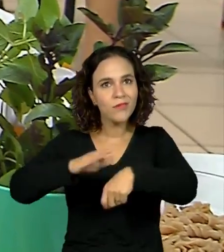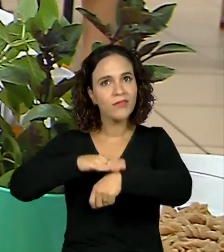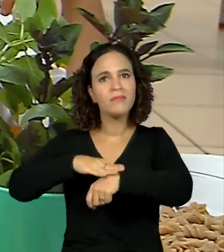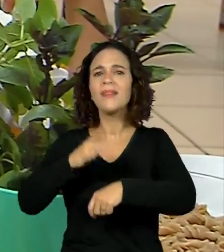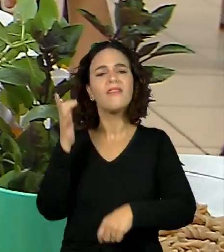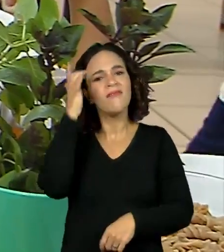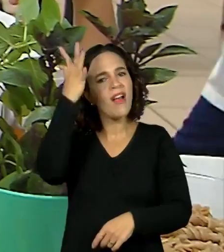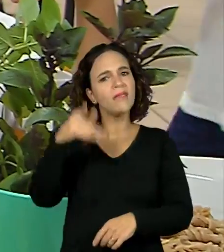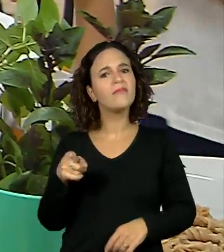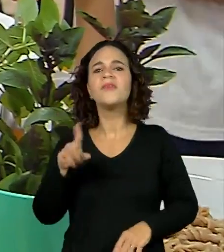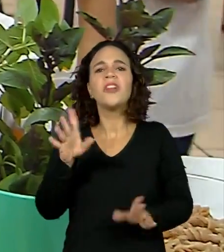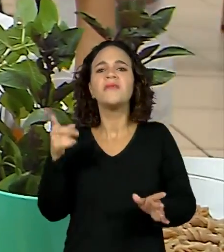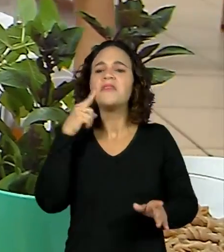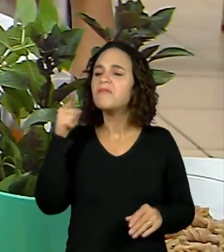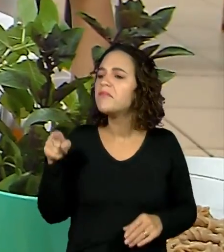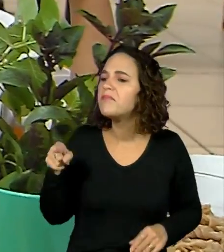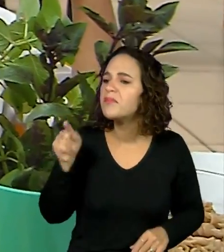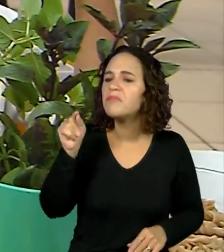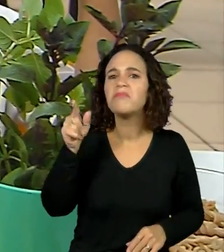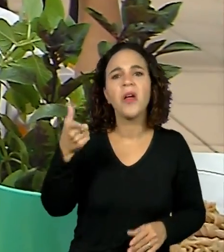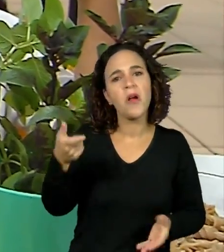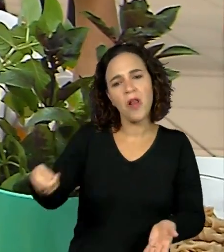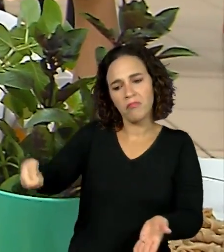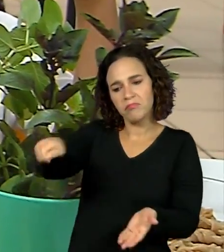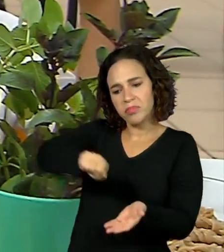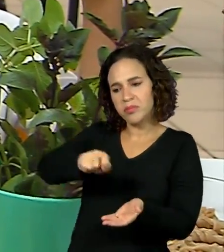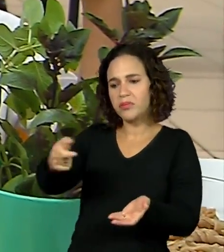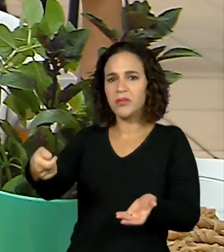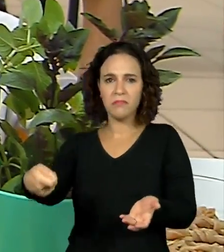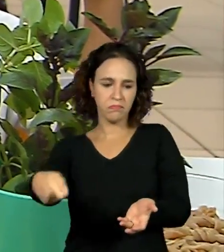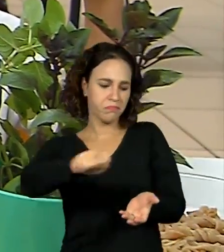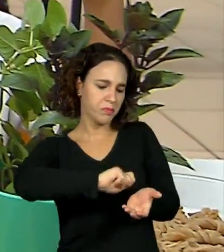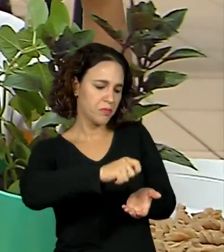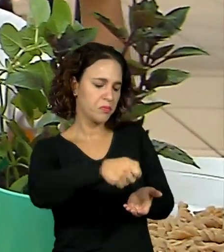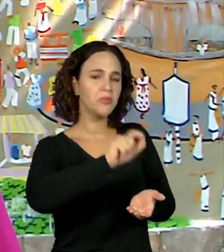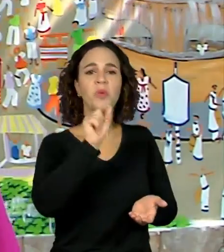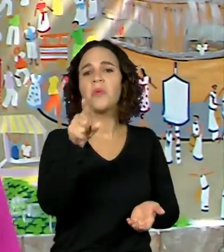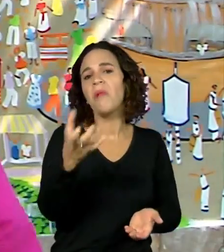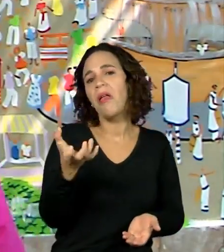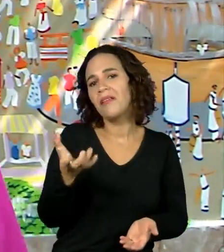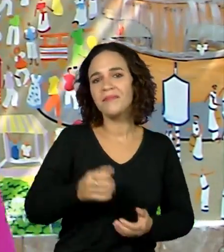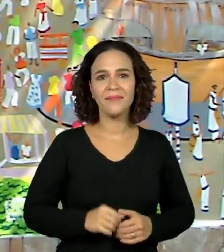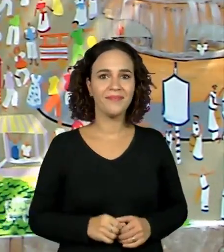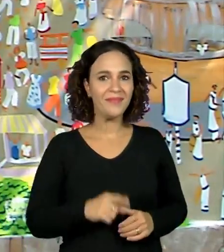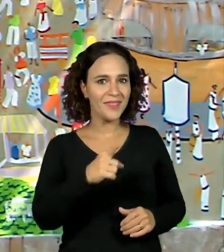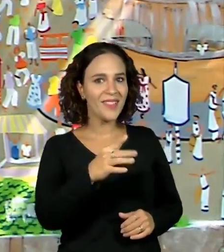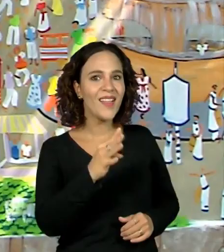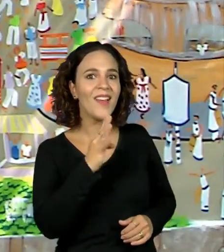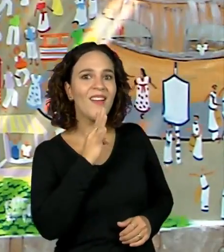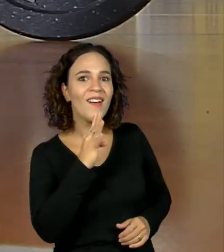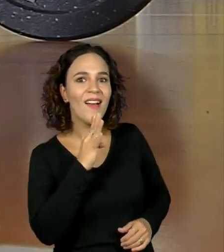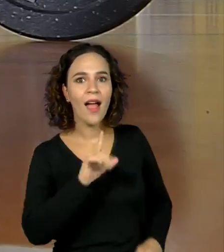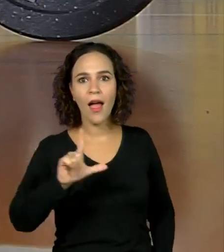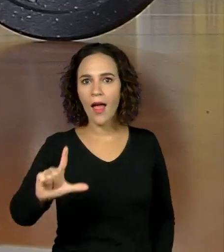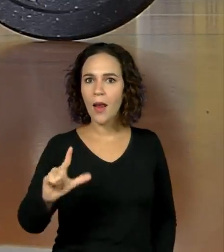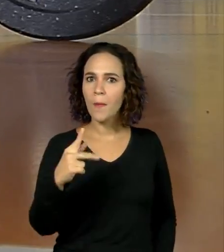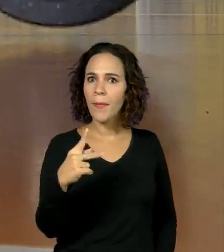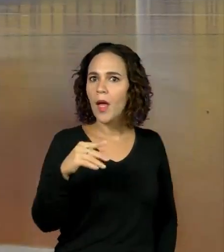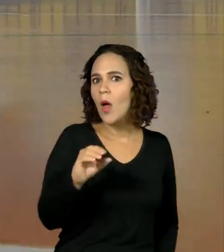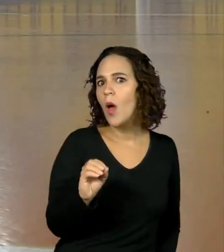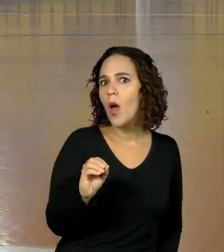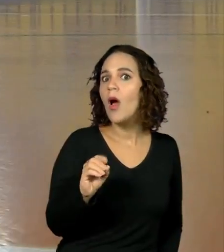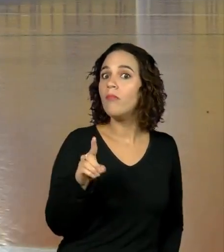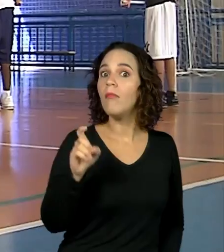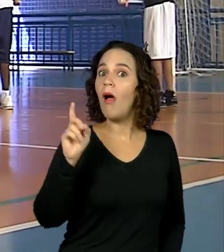você pegar a colher e colocar no prato que você quer. Você conhece o LPO? Essa